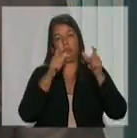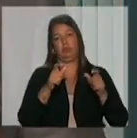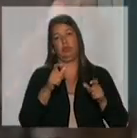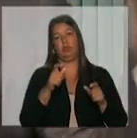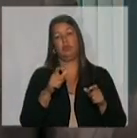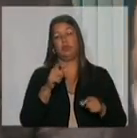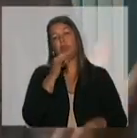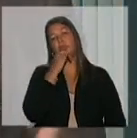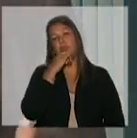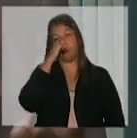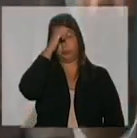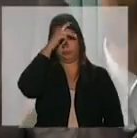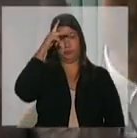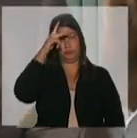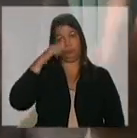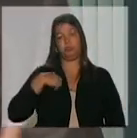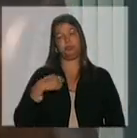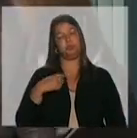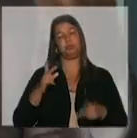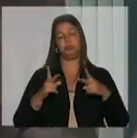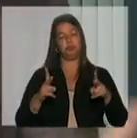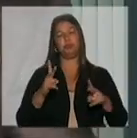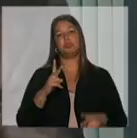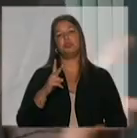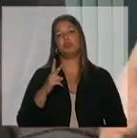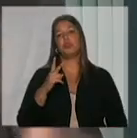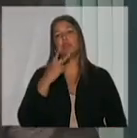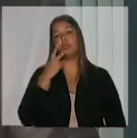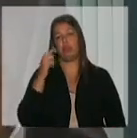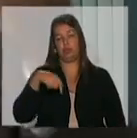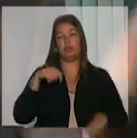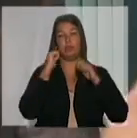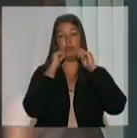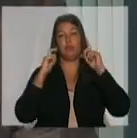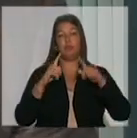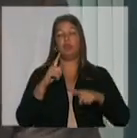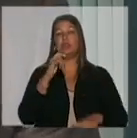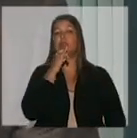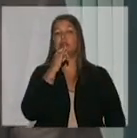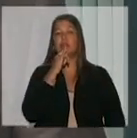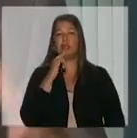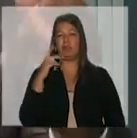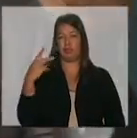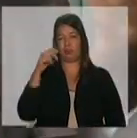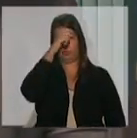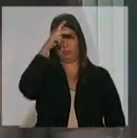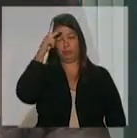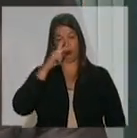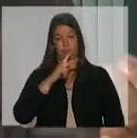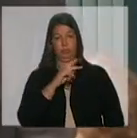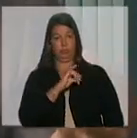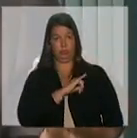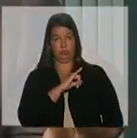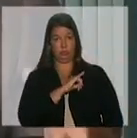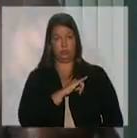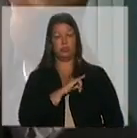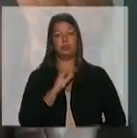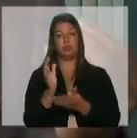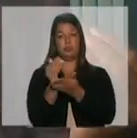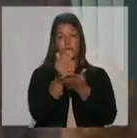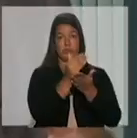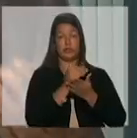interessa para a gente. A prefeitura, por exemplo, eu uso sempre aqui como exemplo, aqui na Alerj, a prefeitura de Itaboraí